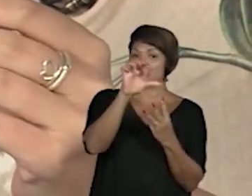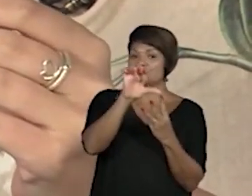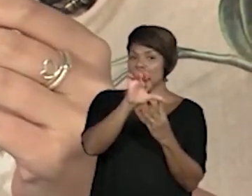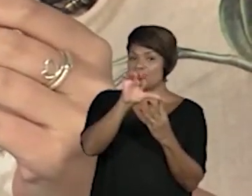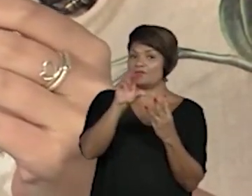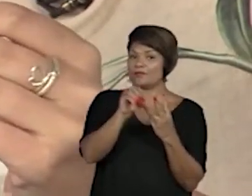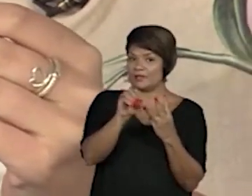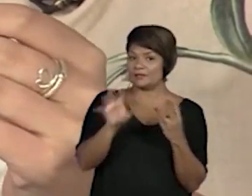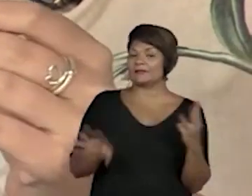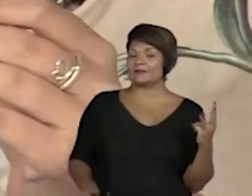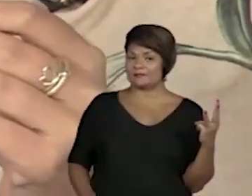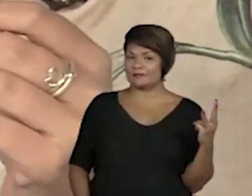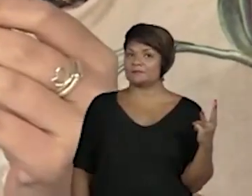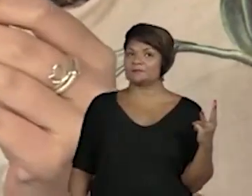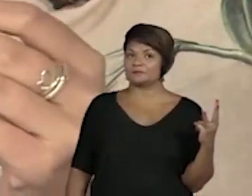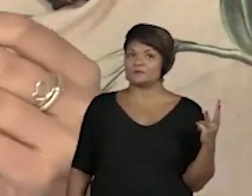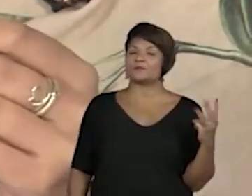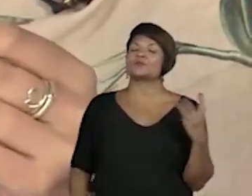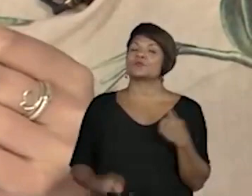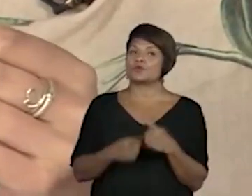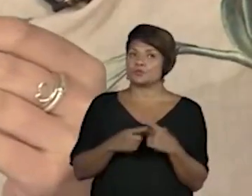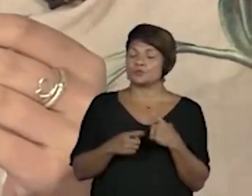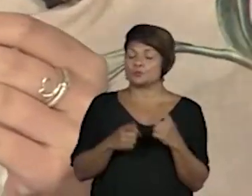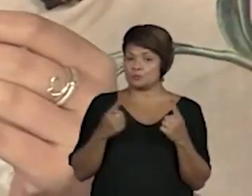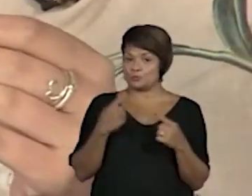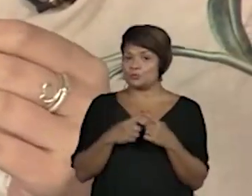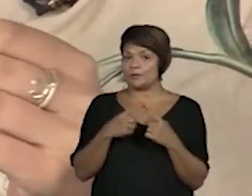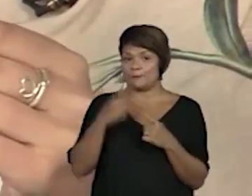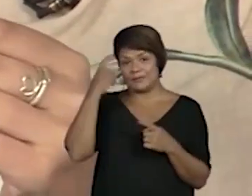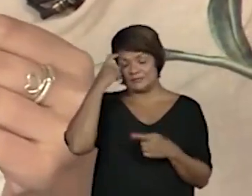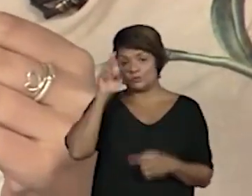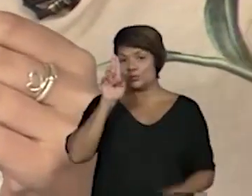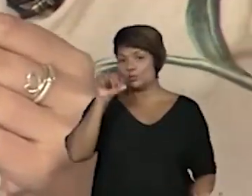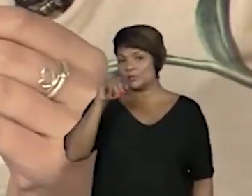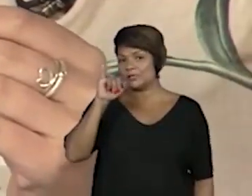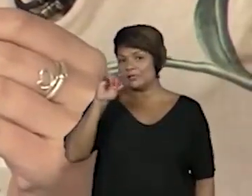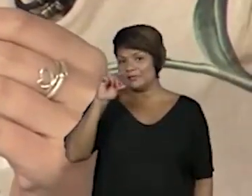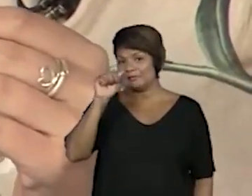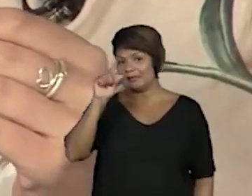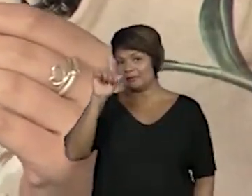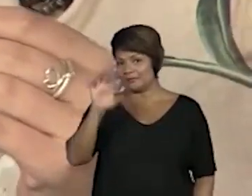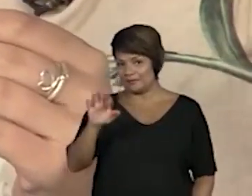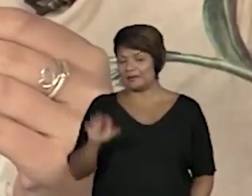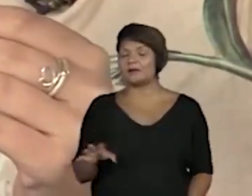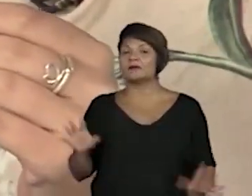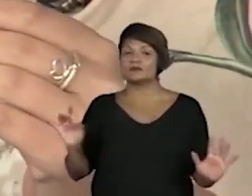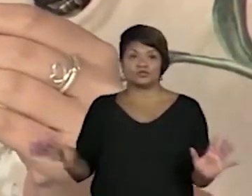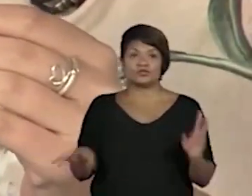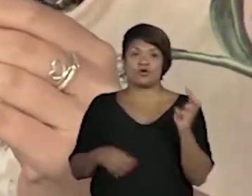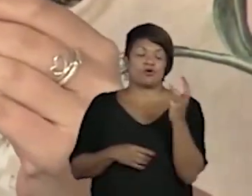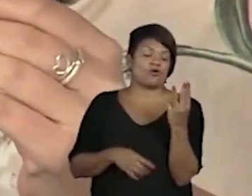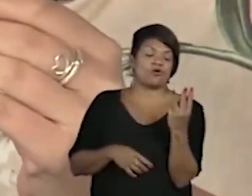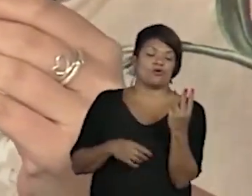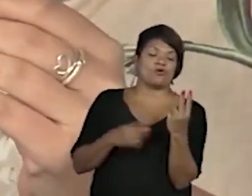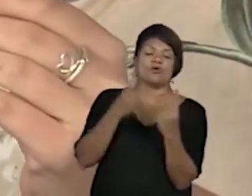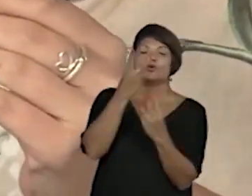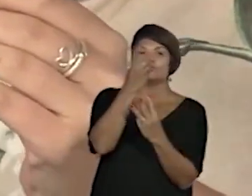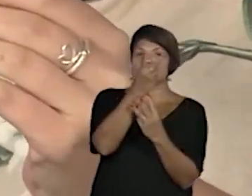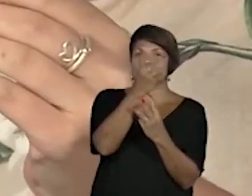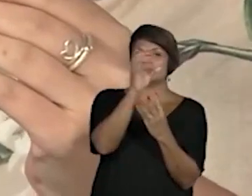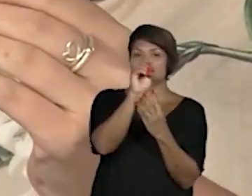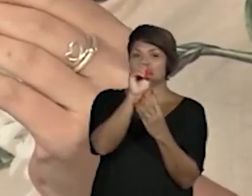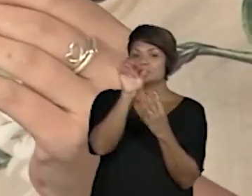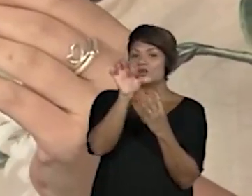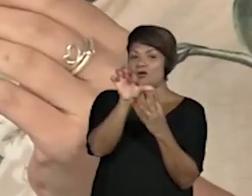nesse caso, não. Pensando que a unidade é o laranja... Então, 209. A gente só pode formar 209. Para